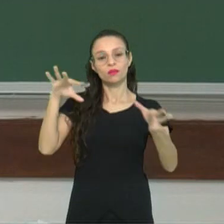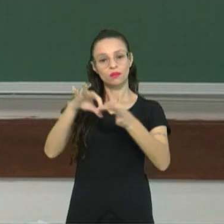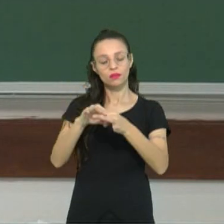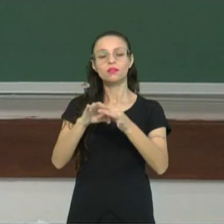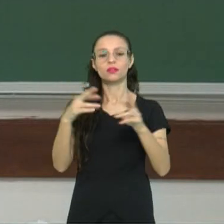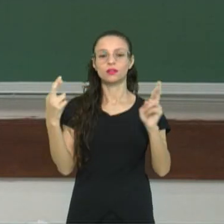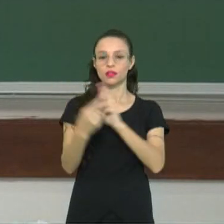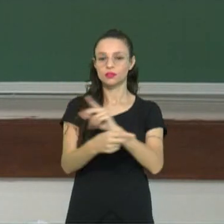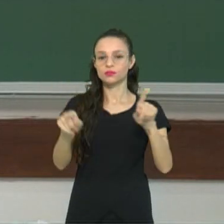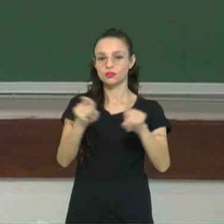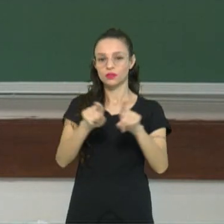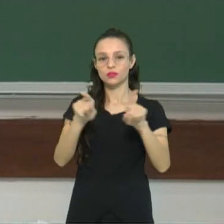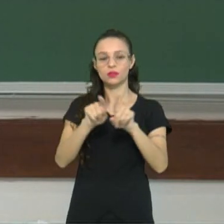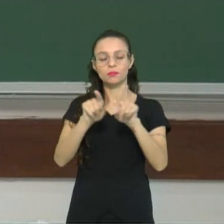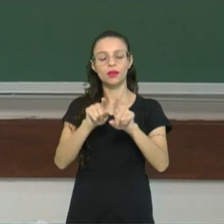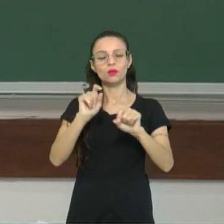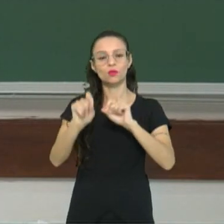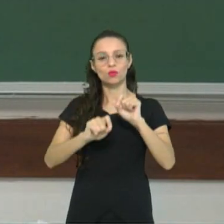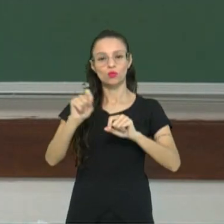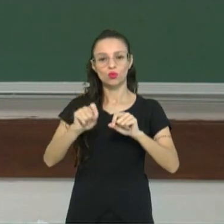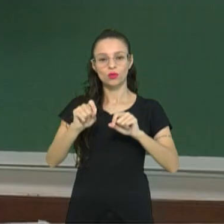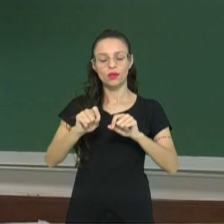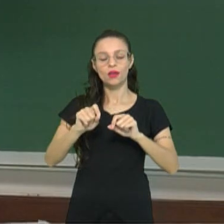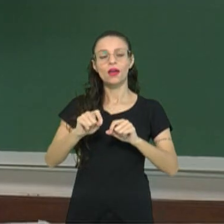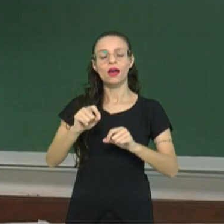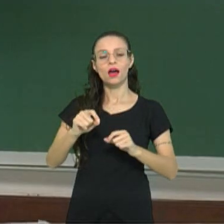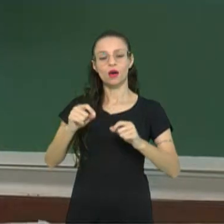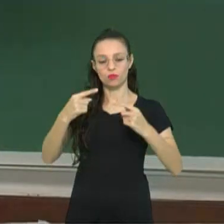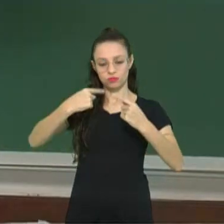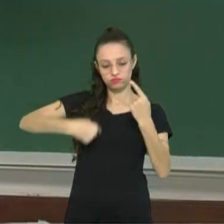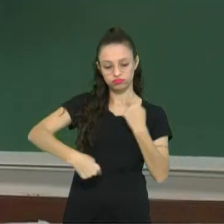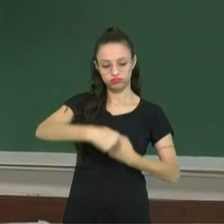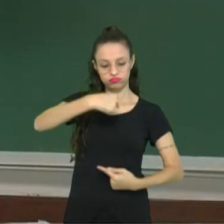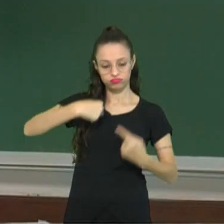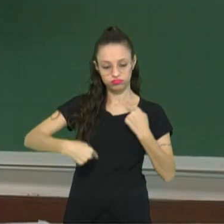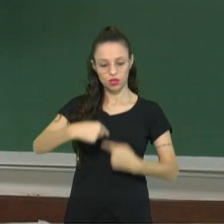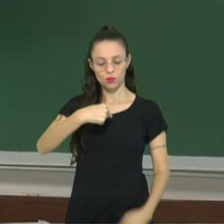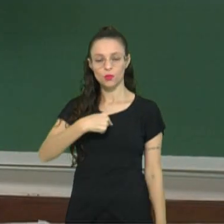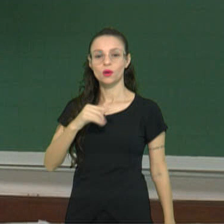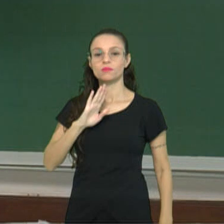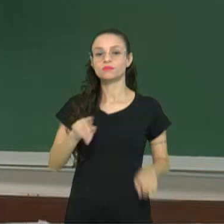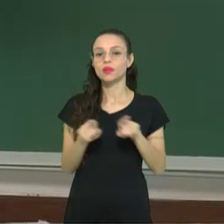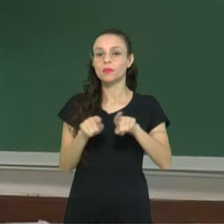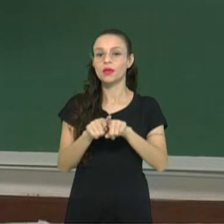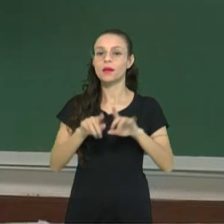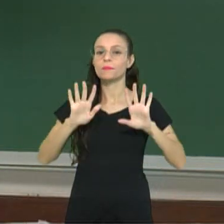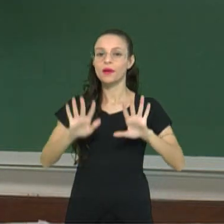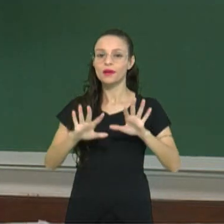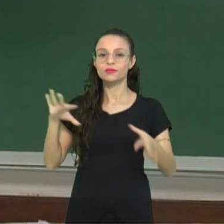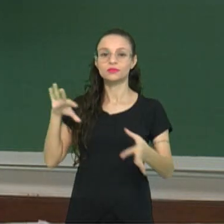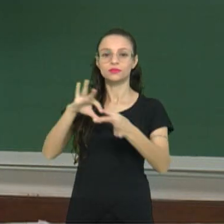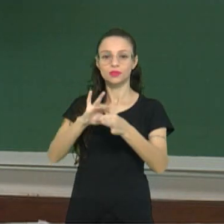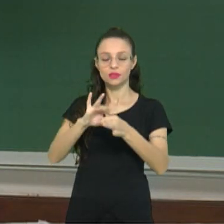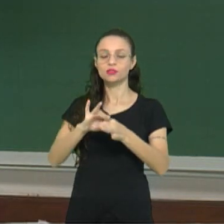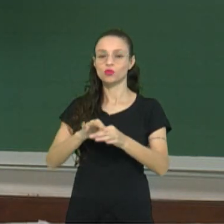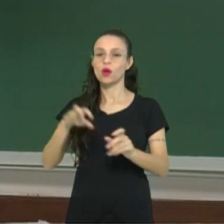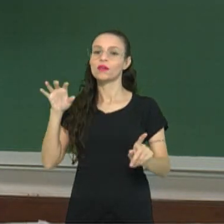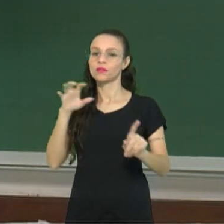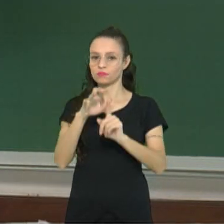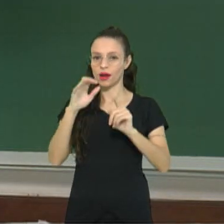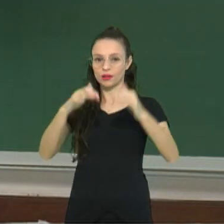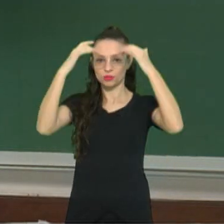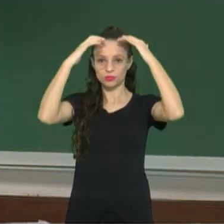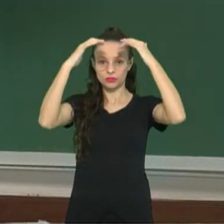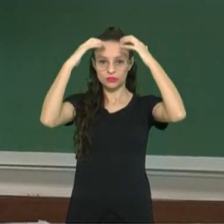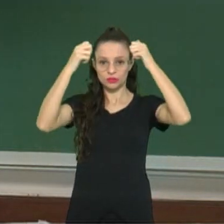ao sistema circulatório, né? Mas assim, temos ali uma relação direta impactando no sistema nervoso